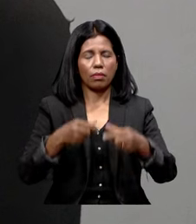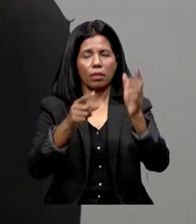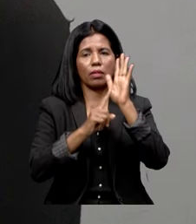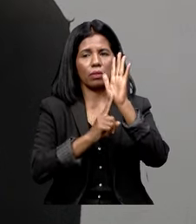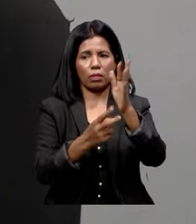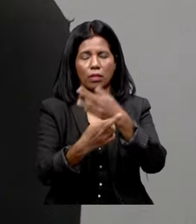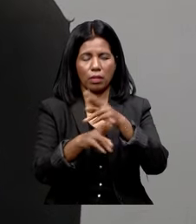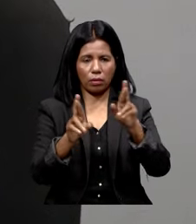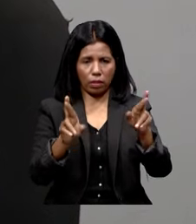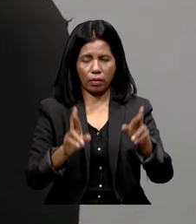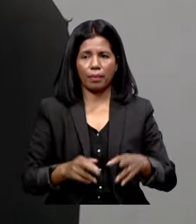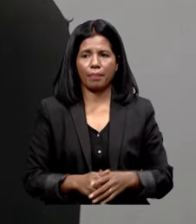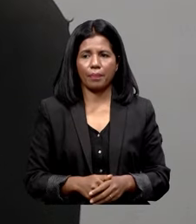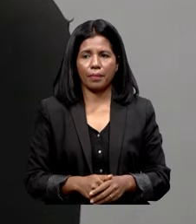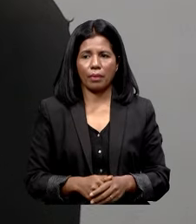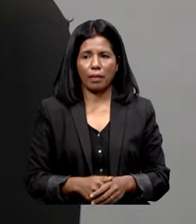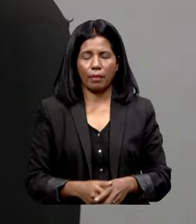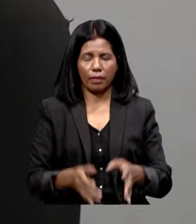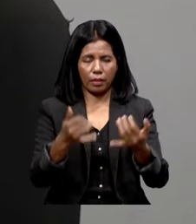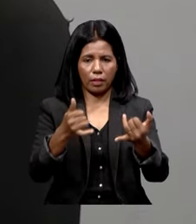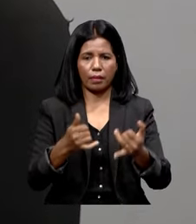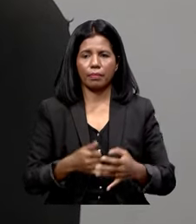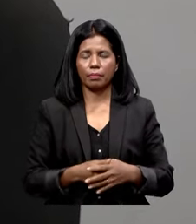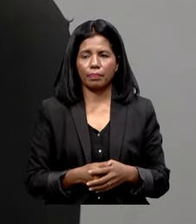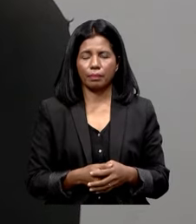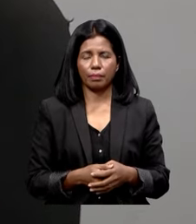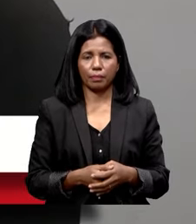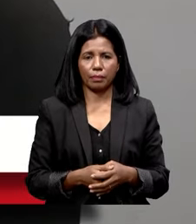resultado ma be infelizmente irane a